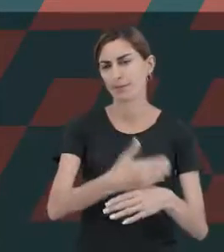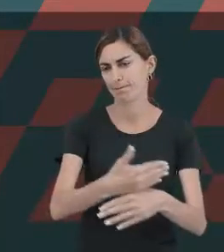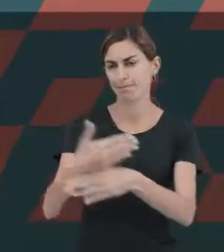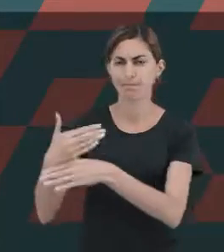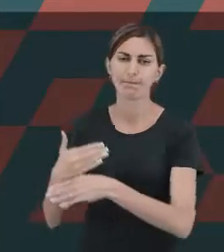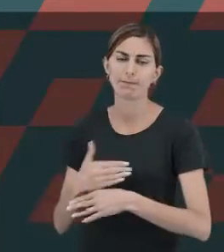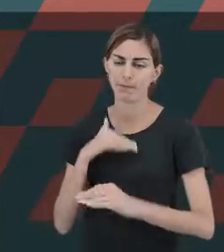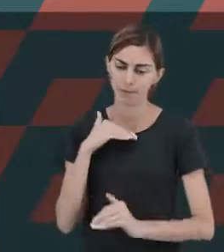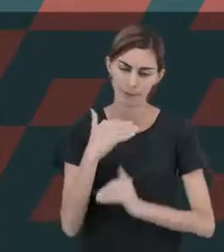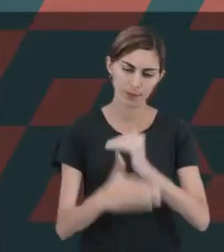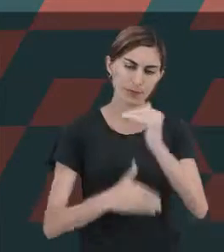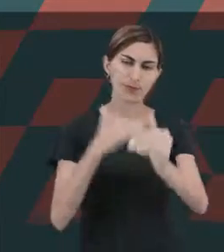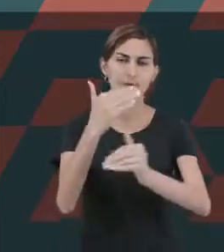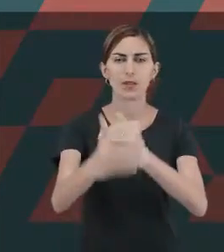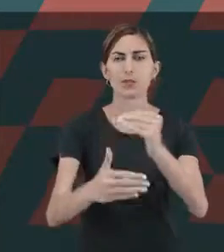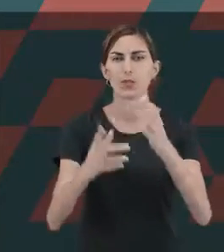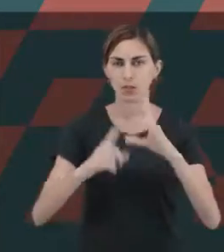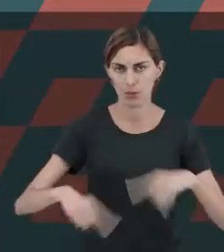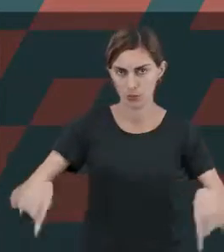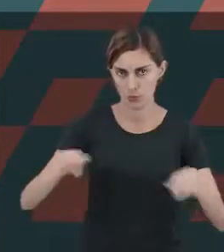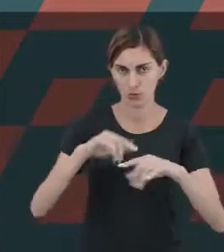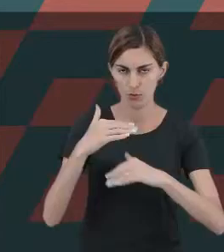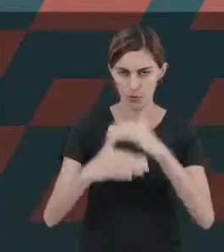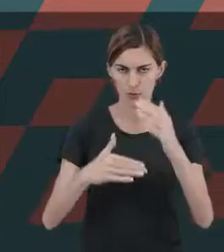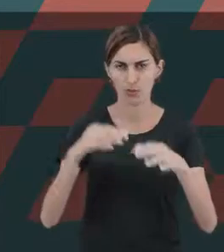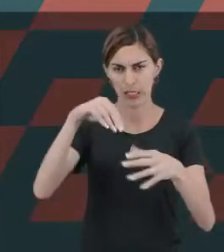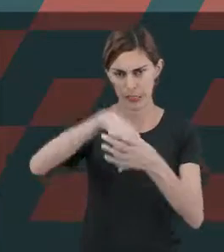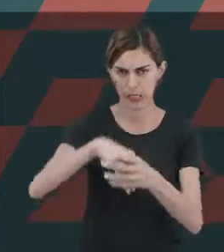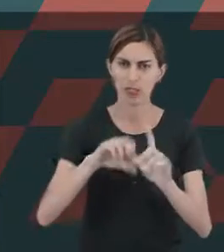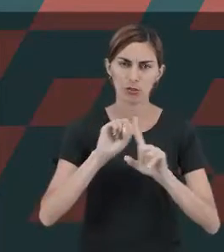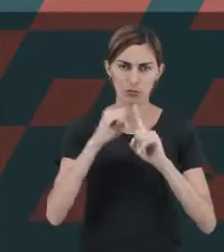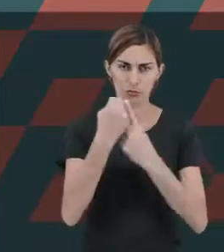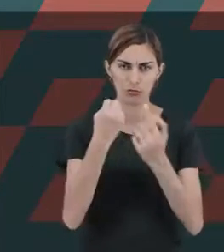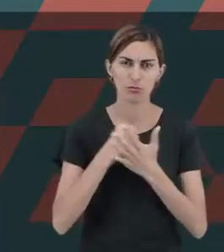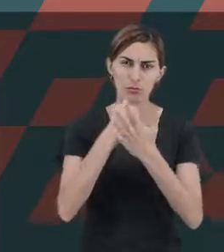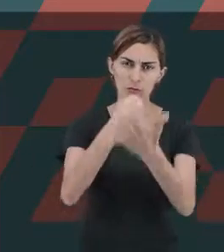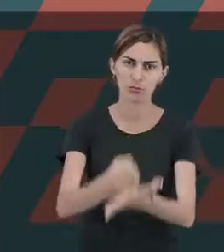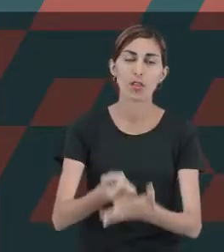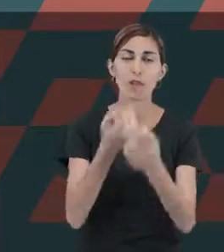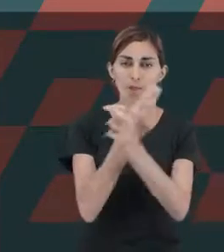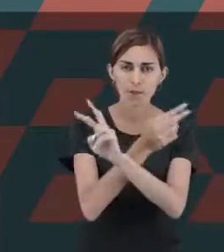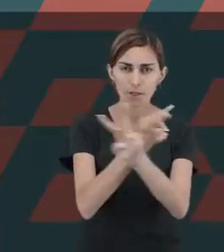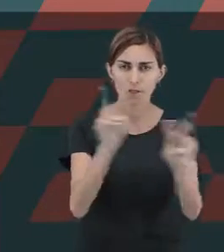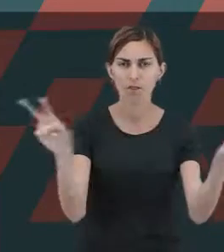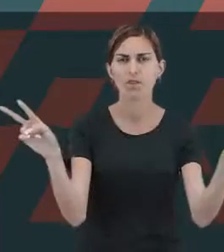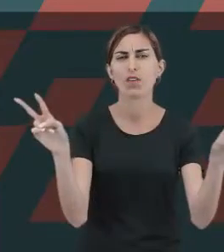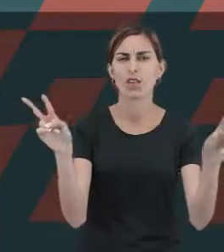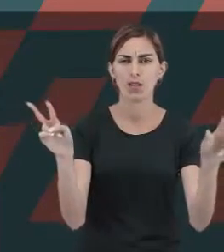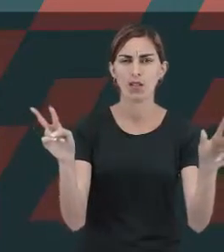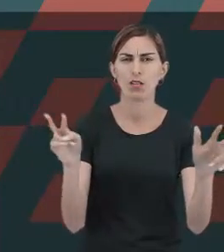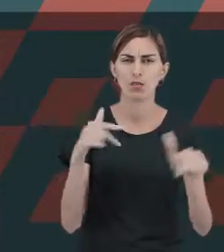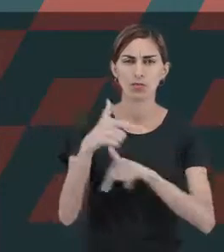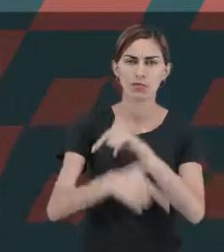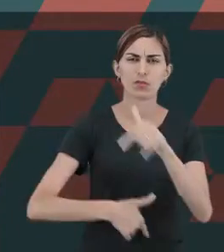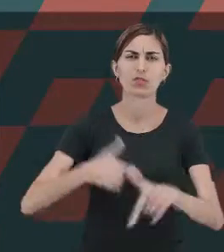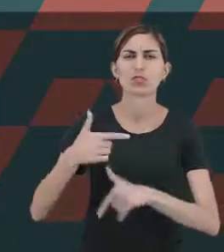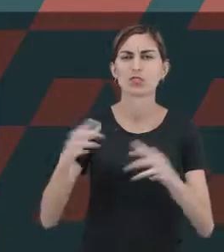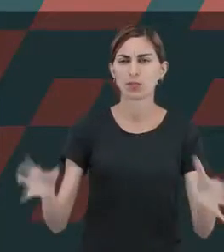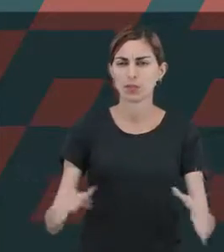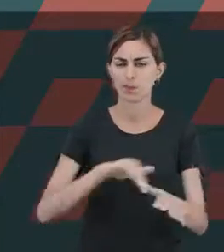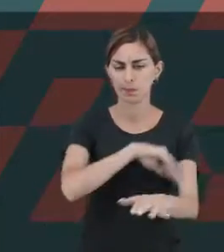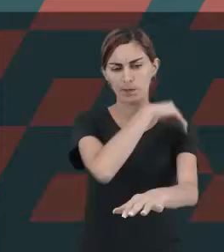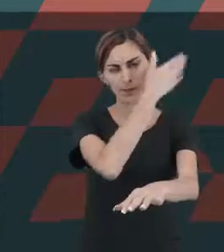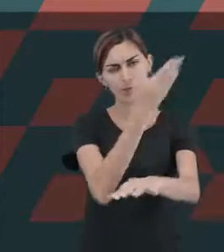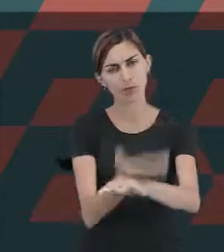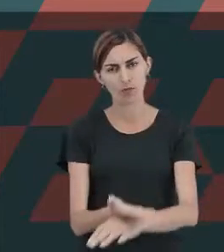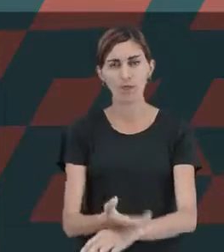O processo nosso hoje, dentro da assistência social, é enxergar esse serviço como um serviço integral,